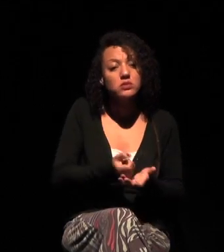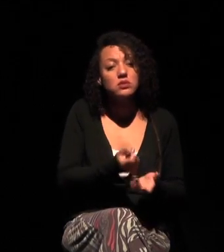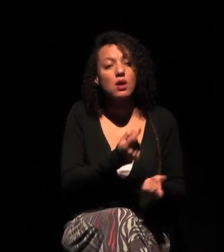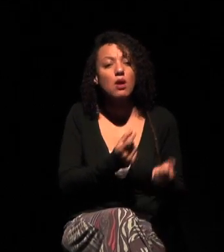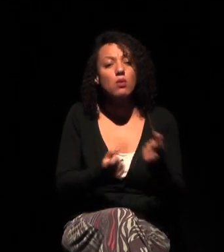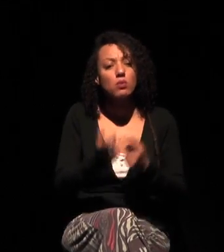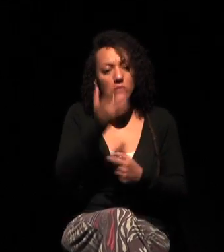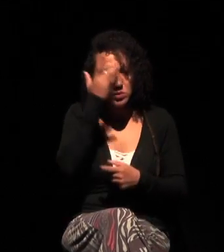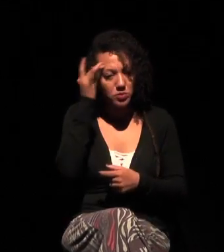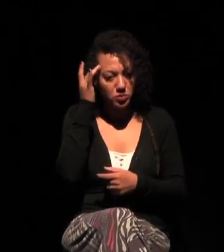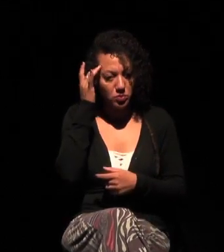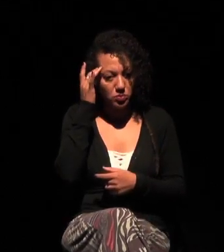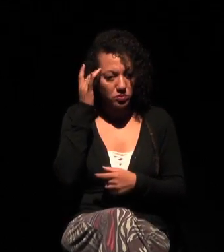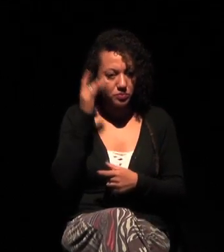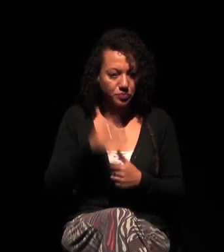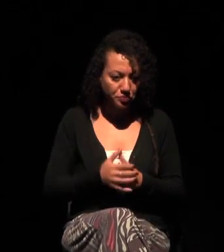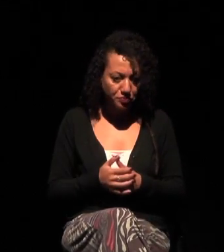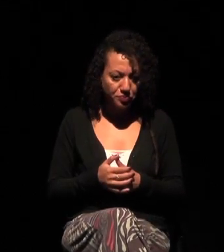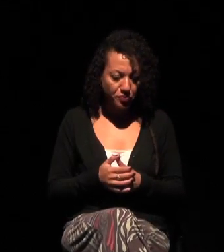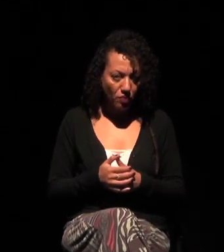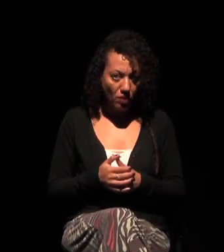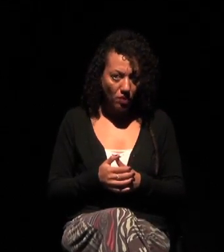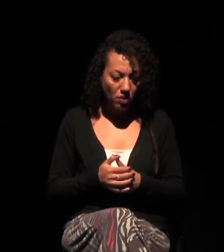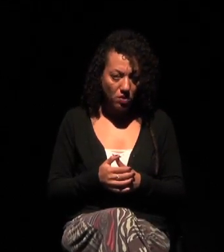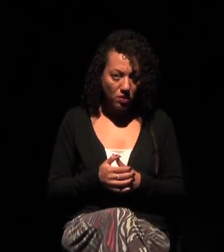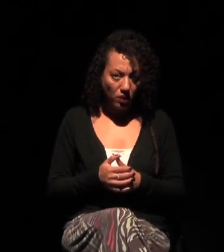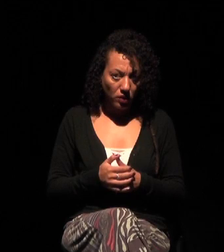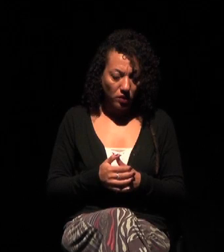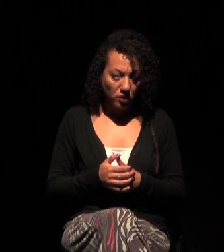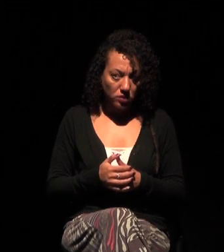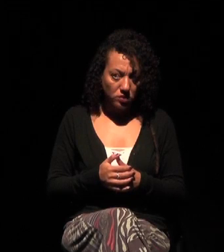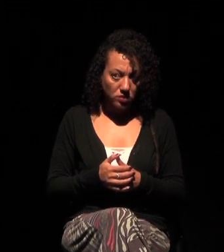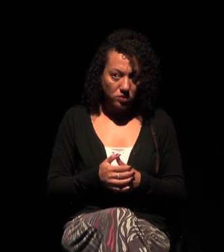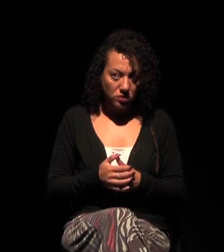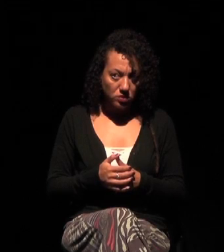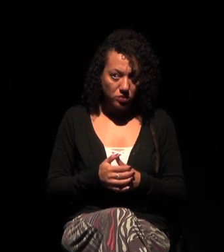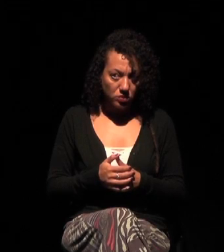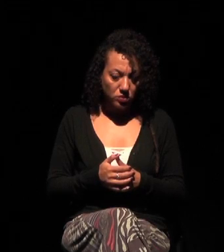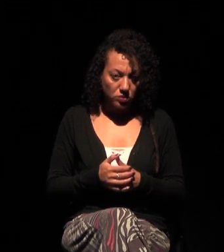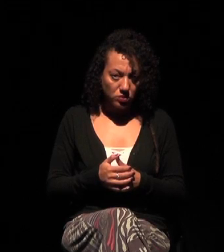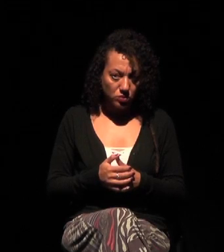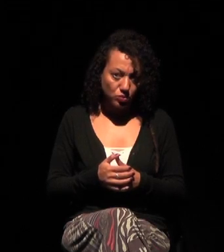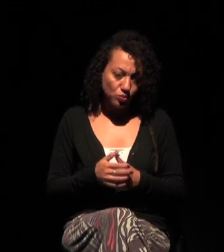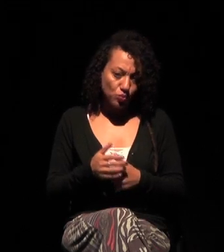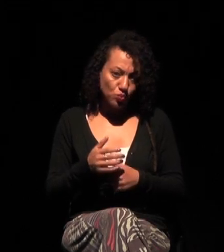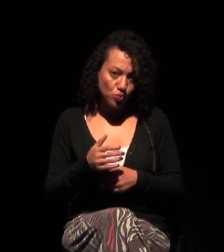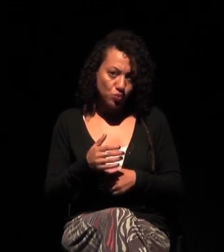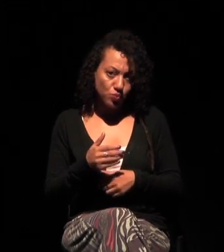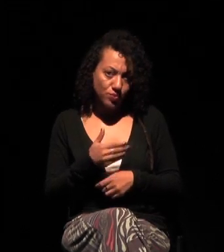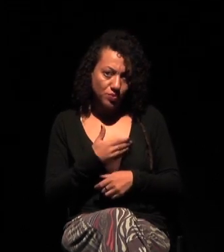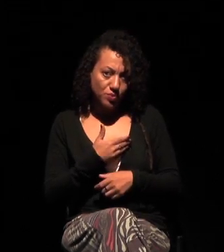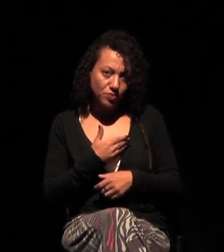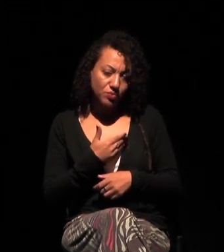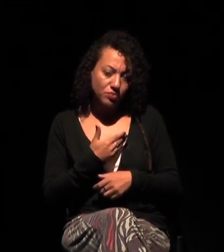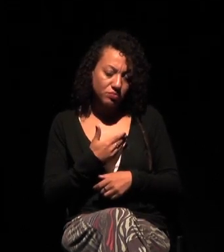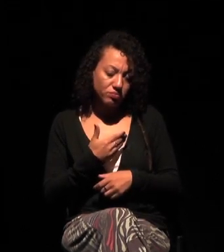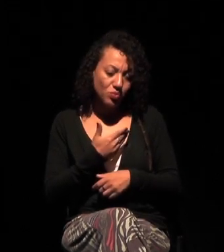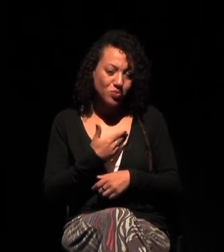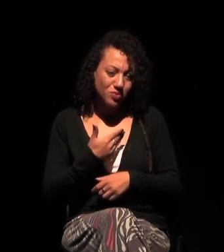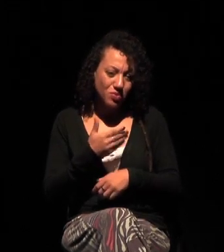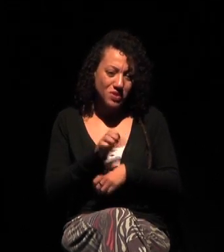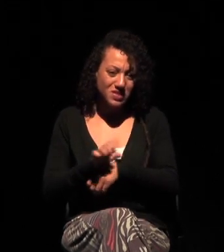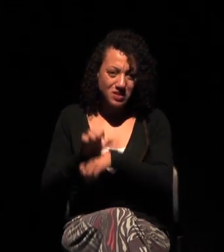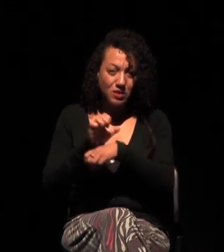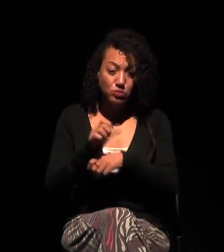instituições do estado em primeiro lugar estão claramente em crise como está